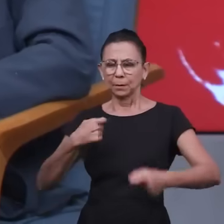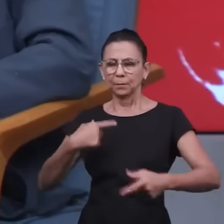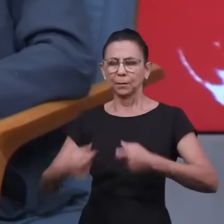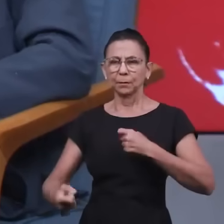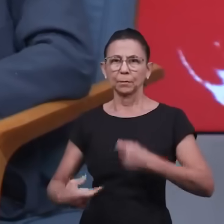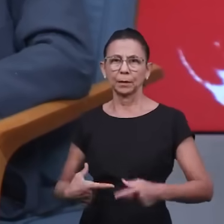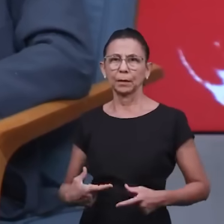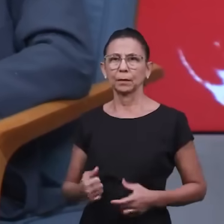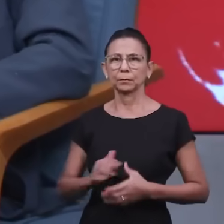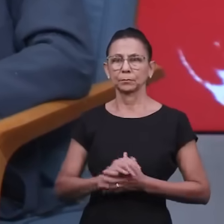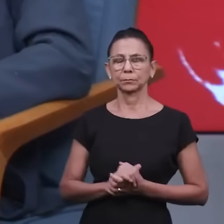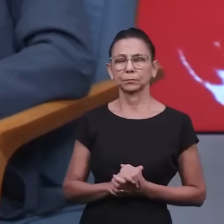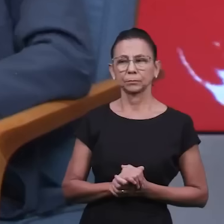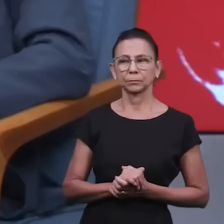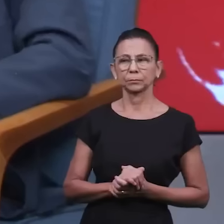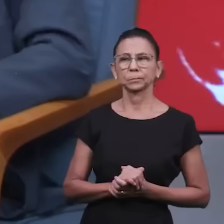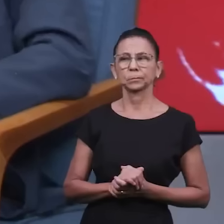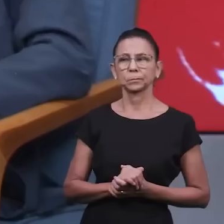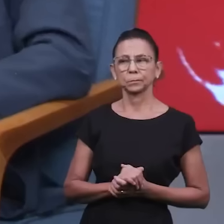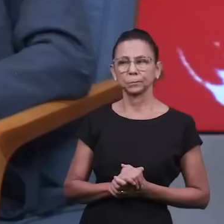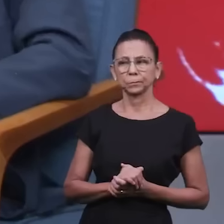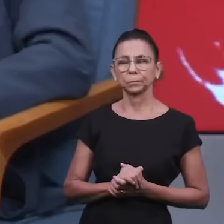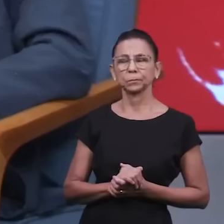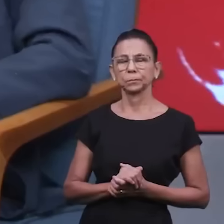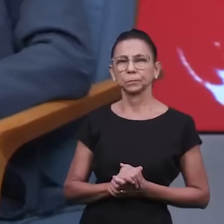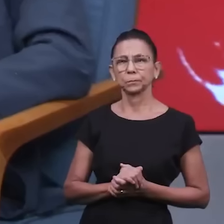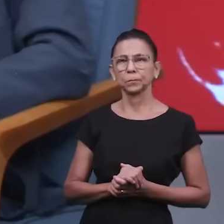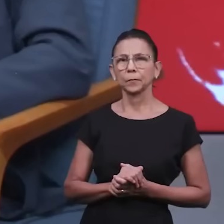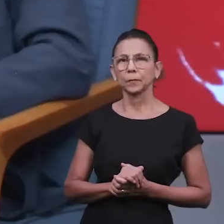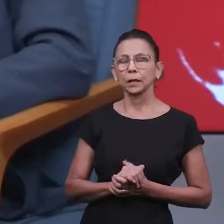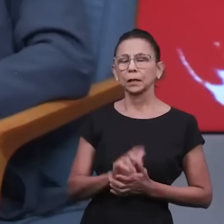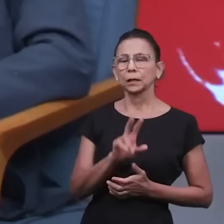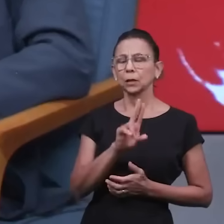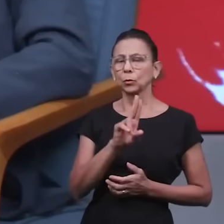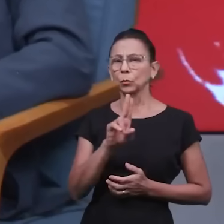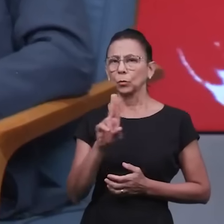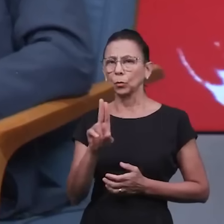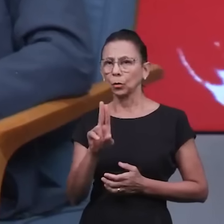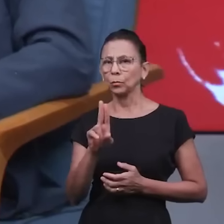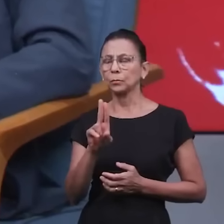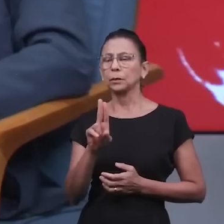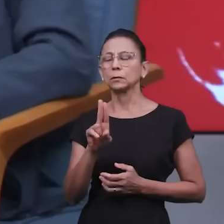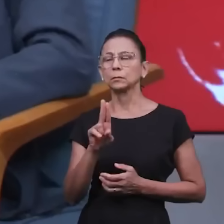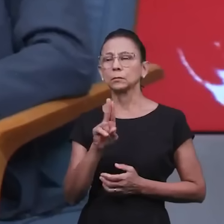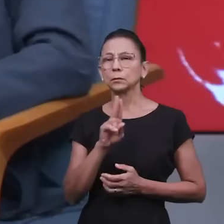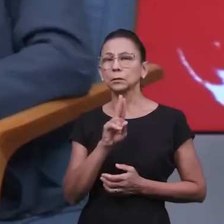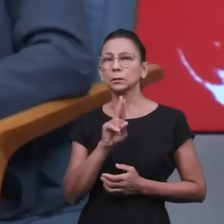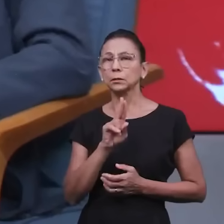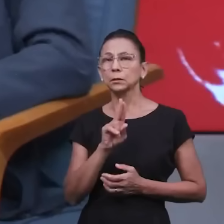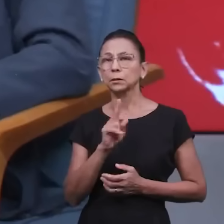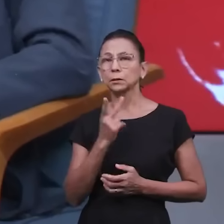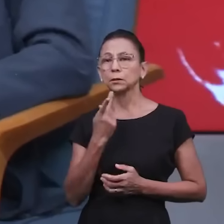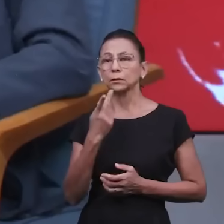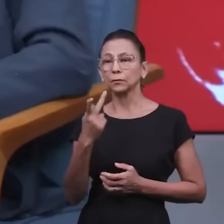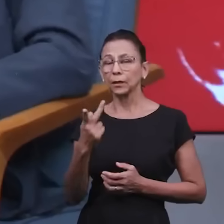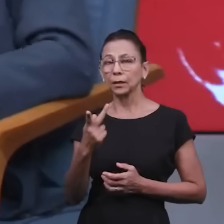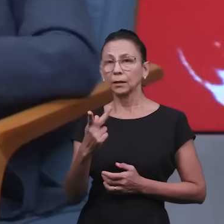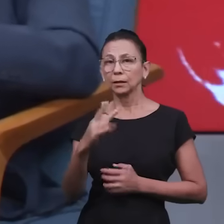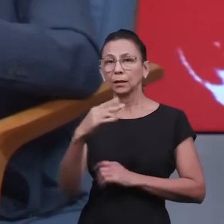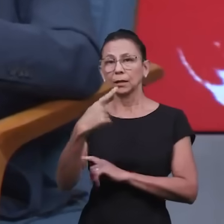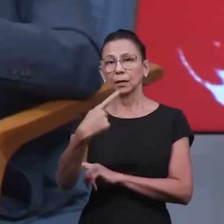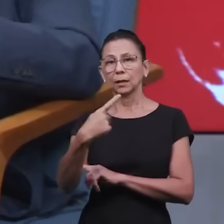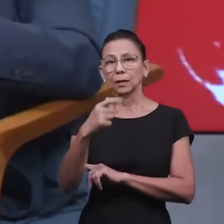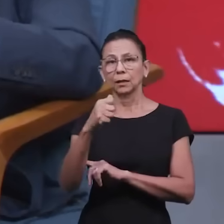qual se chama é a palavra. Então, quem é a palavra que João viu ali? João